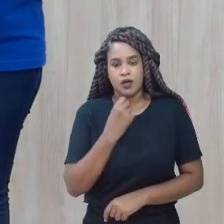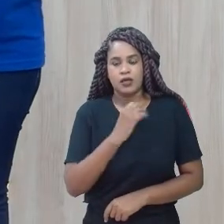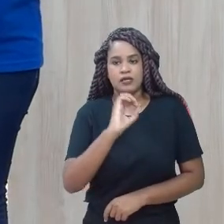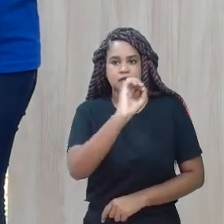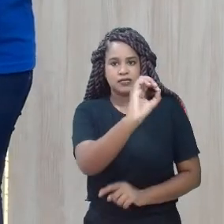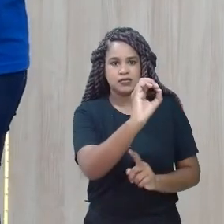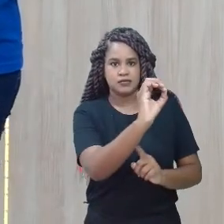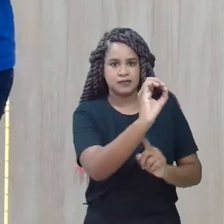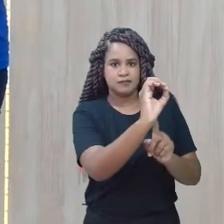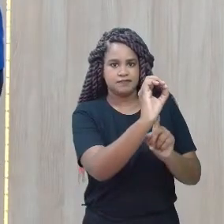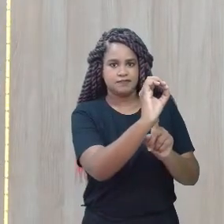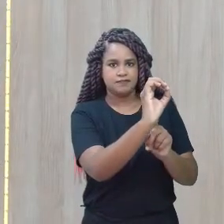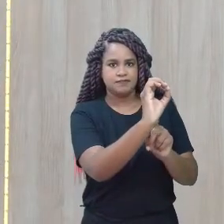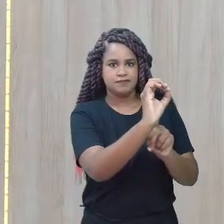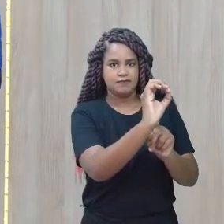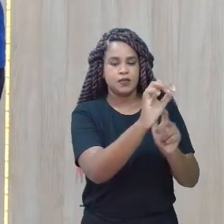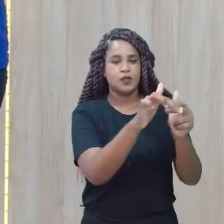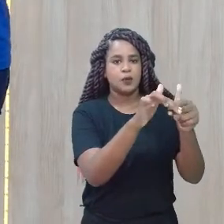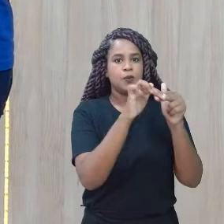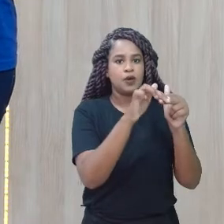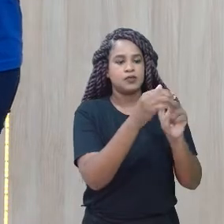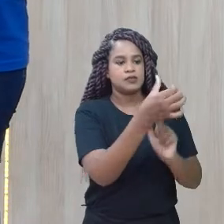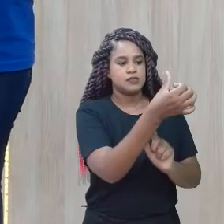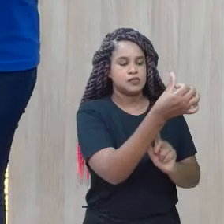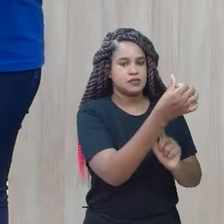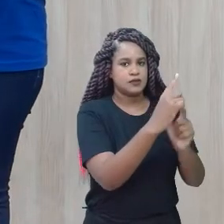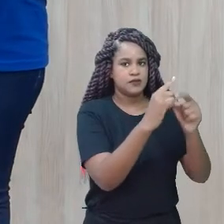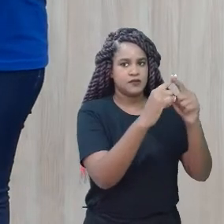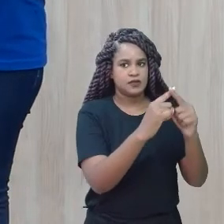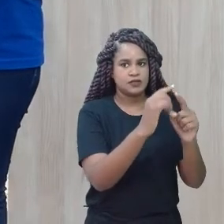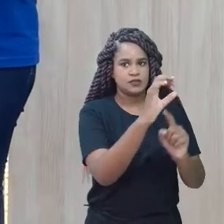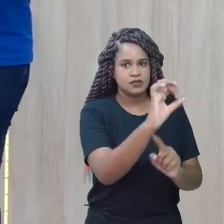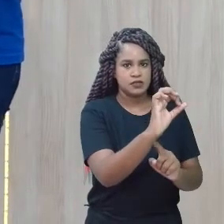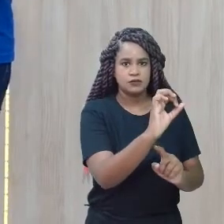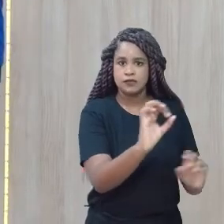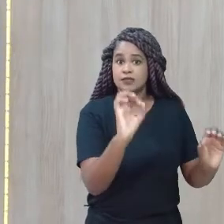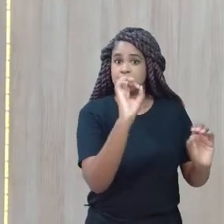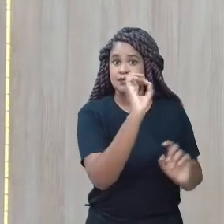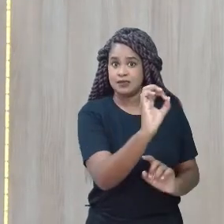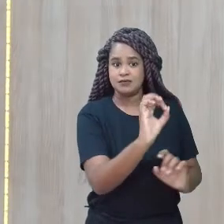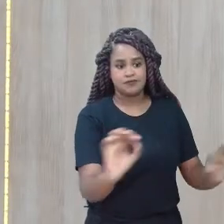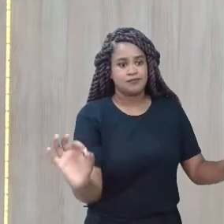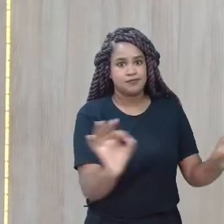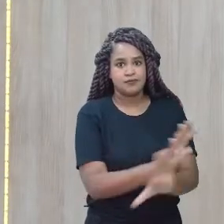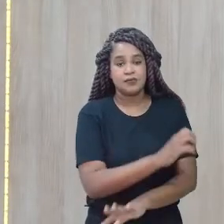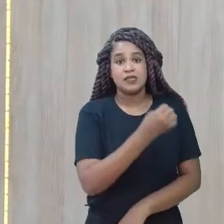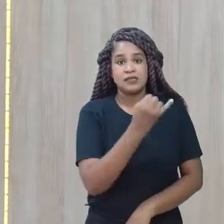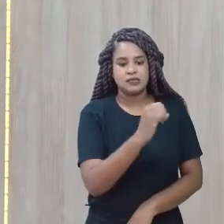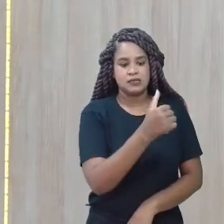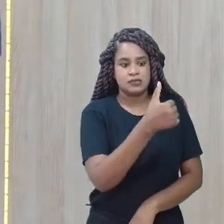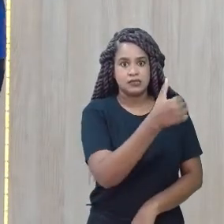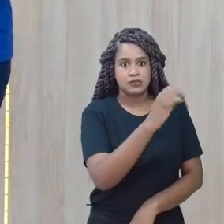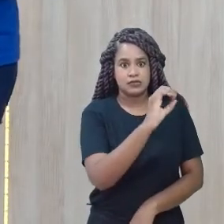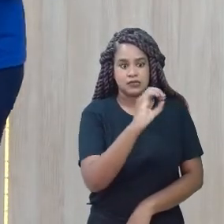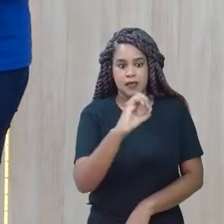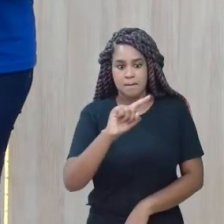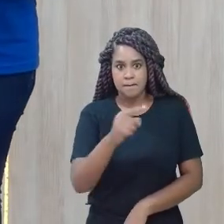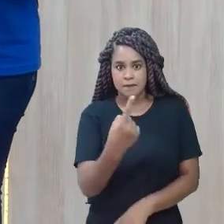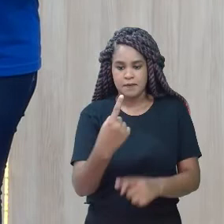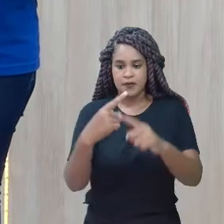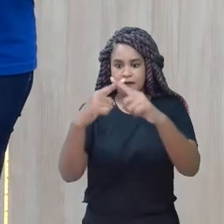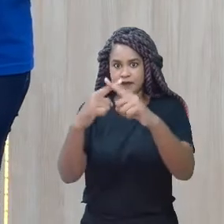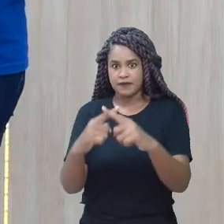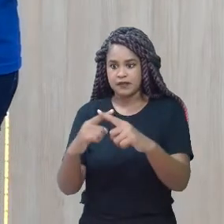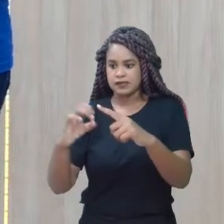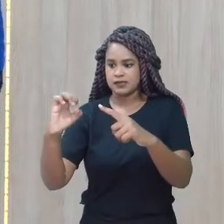0 pela multiplicação do 6 vezes o 0, dá o 0. Mas se fosse 100 mil vezes o 0, ia dar o 0